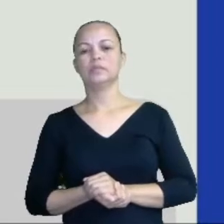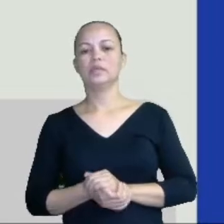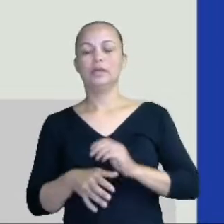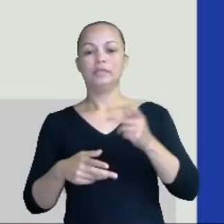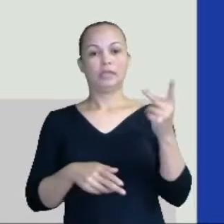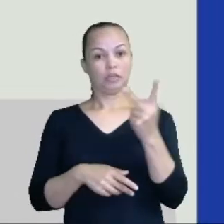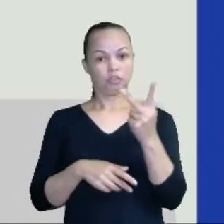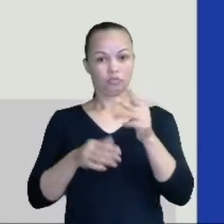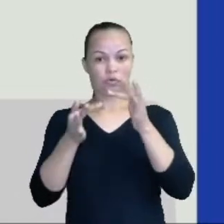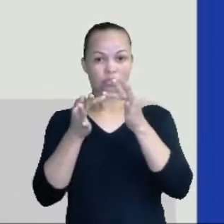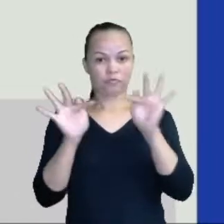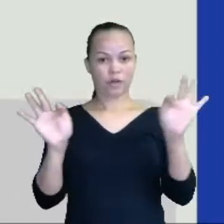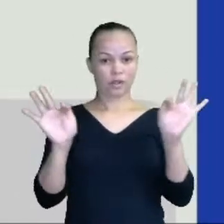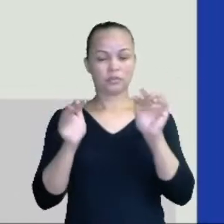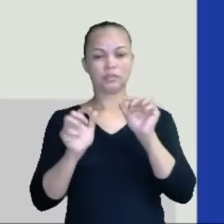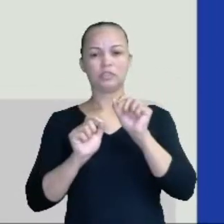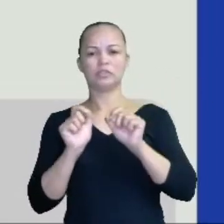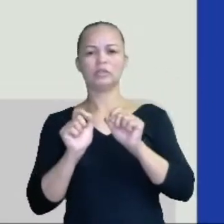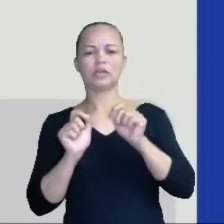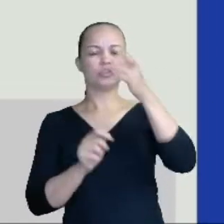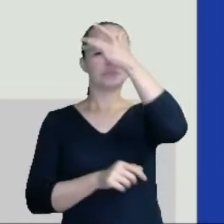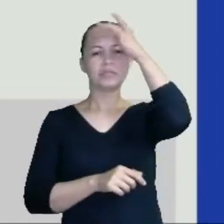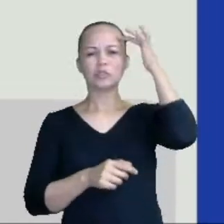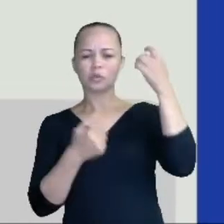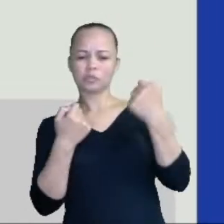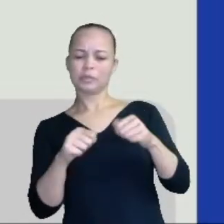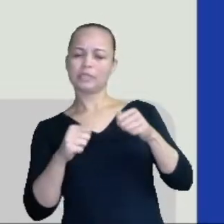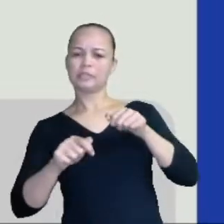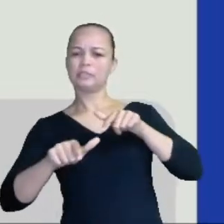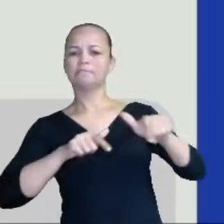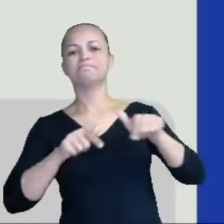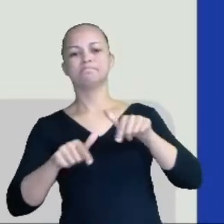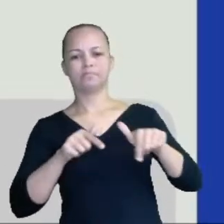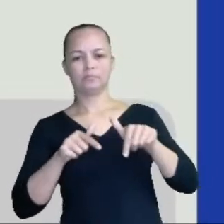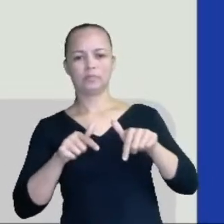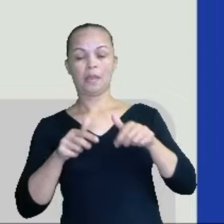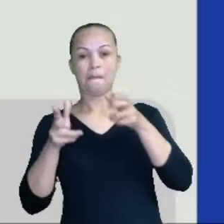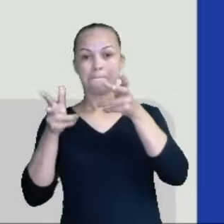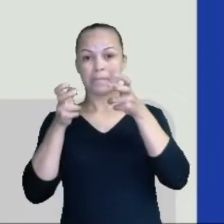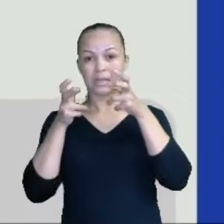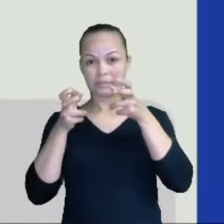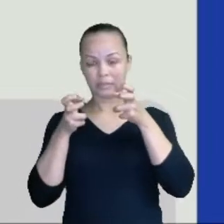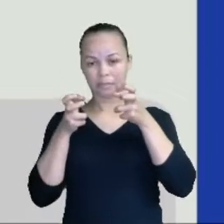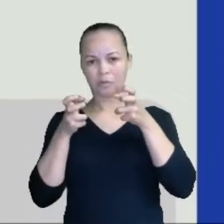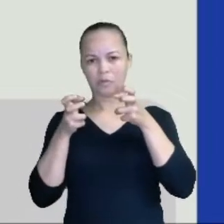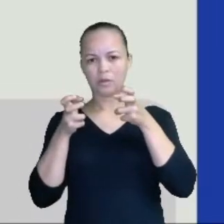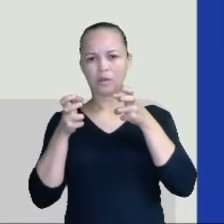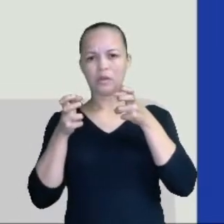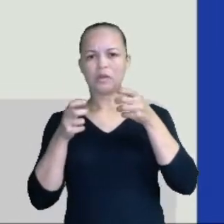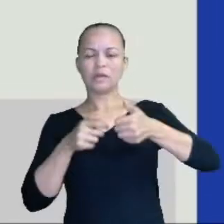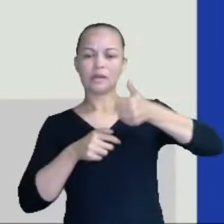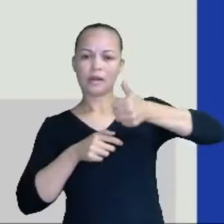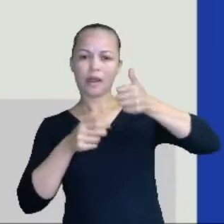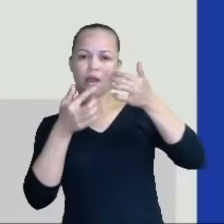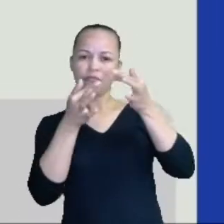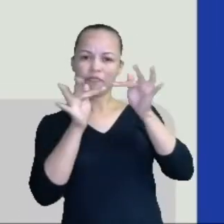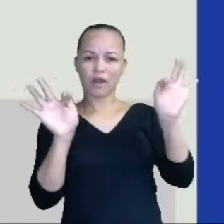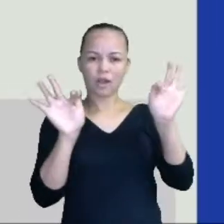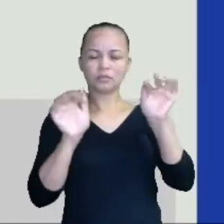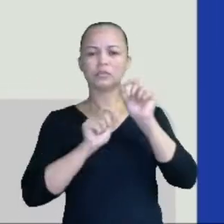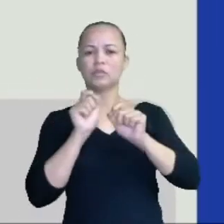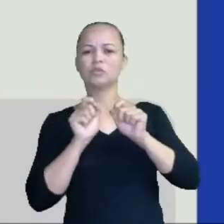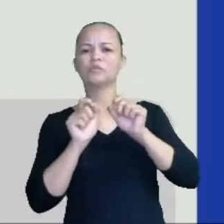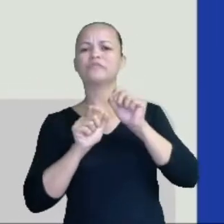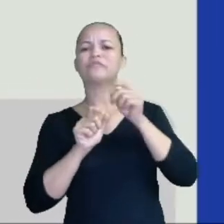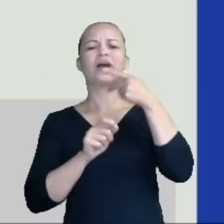Nessas duas frases, as pessoas necessitam de empregos. Percebam, nessa primeira frase, sobre quem eu estou falando